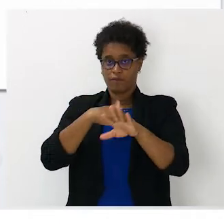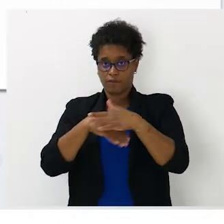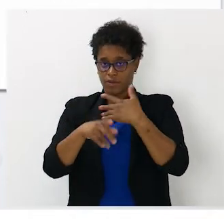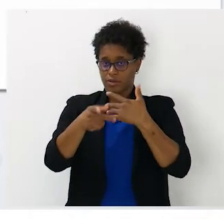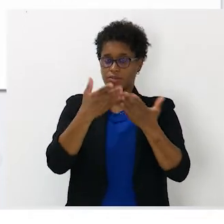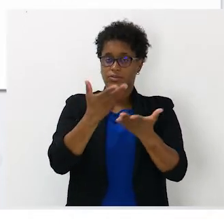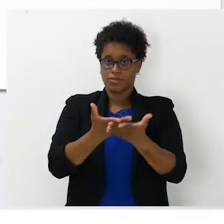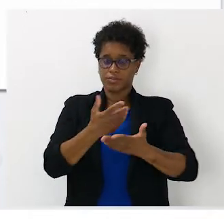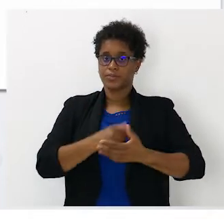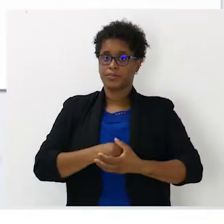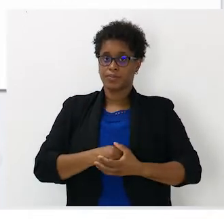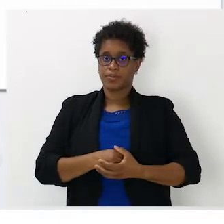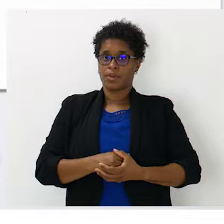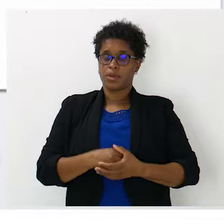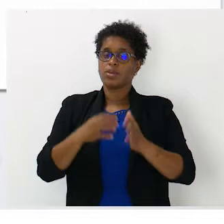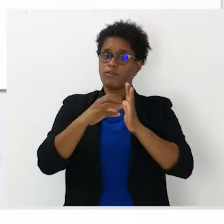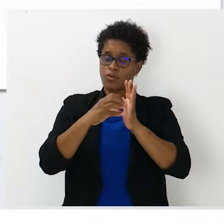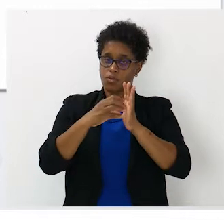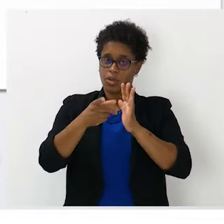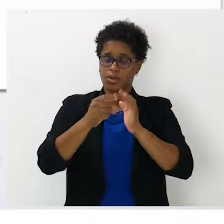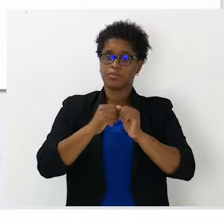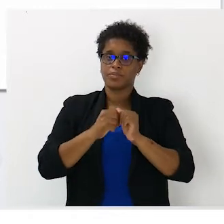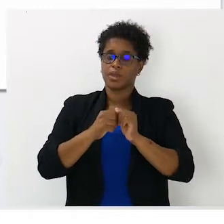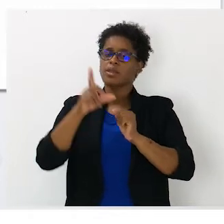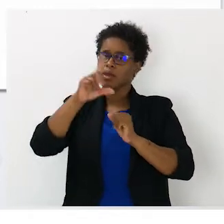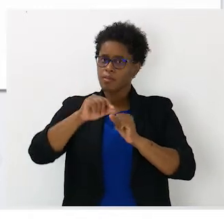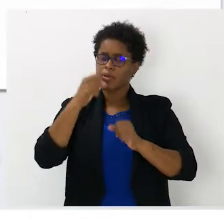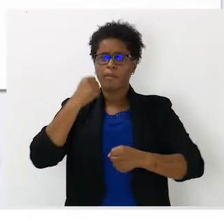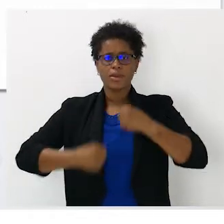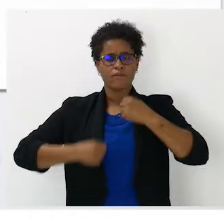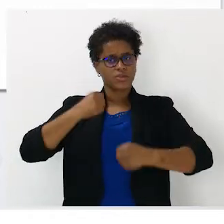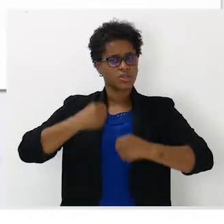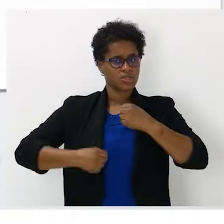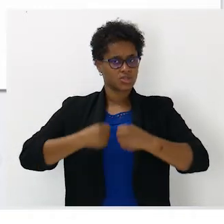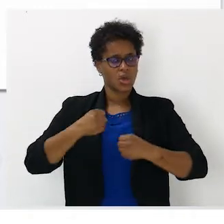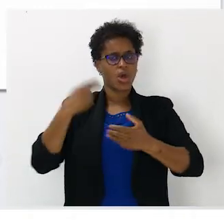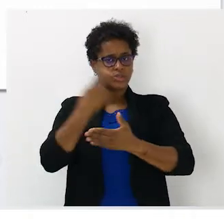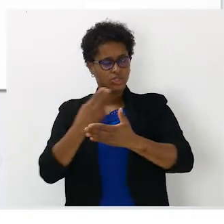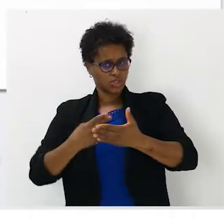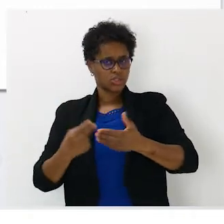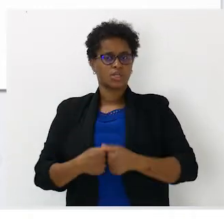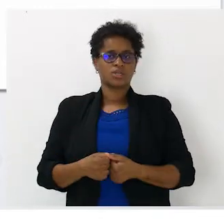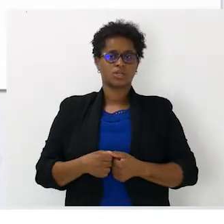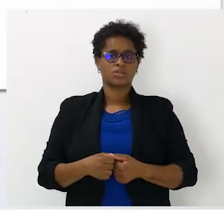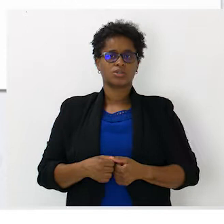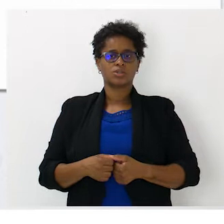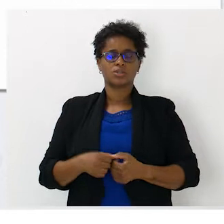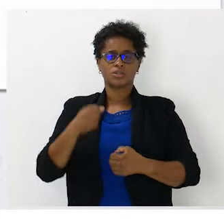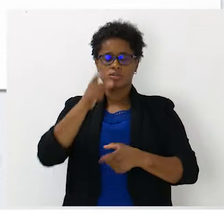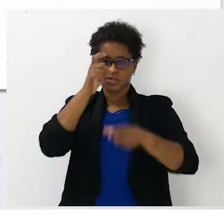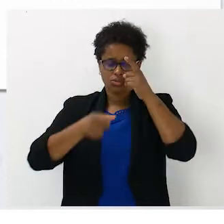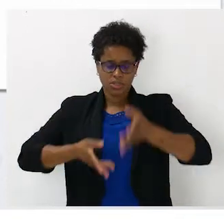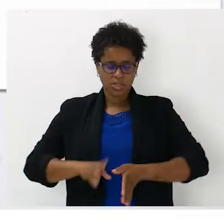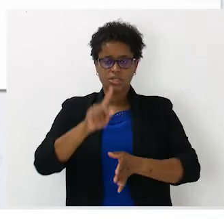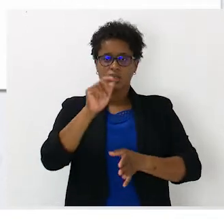representadas na figura, que também é uma manifestação artística que os egípcios